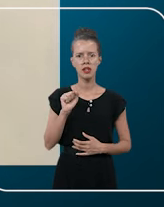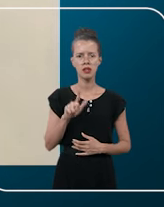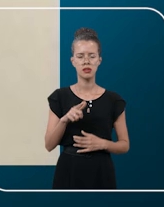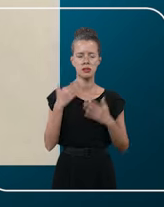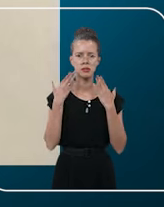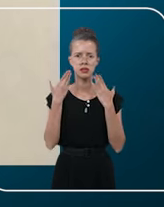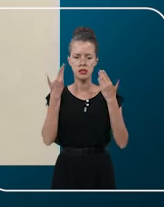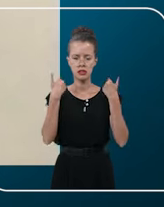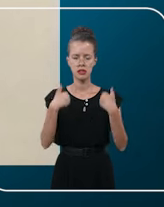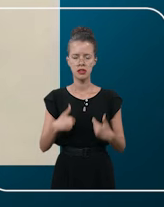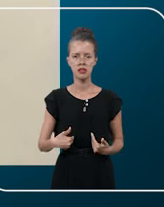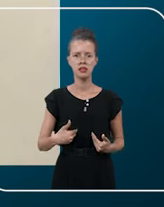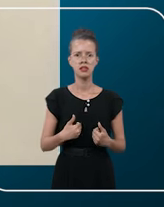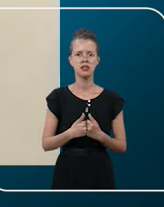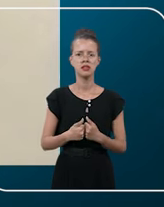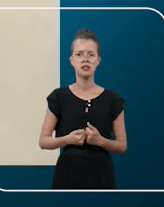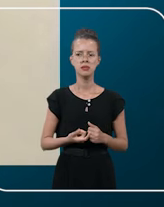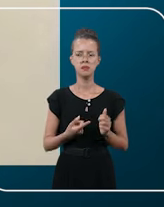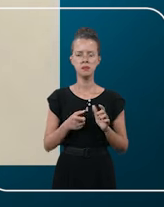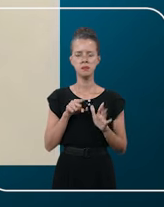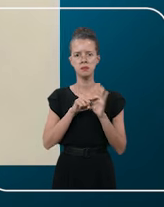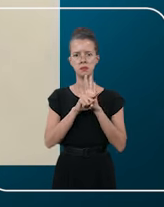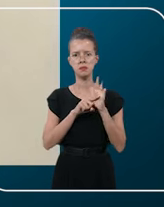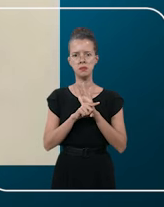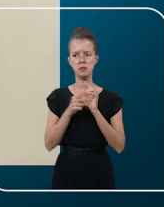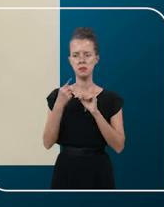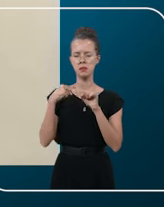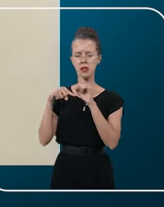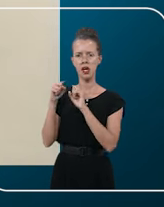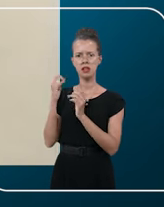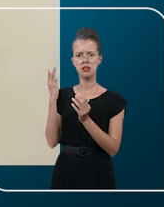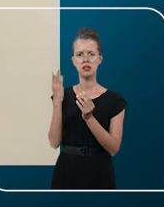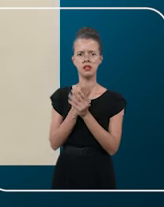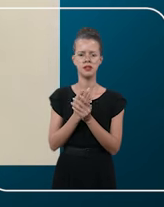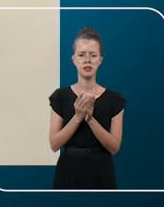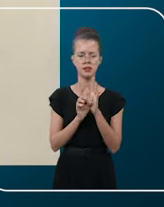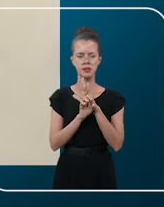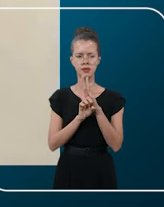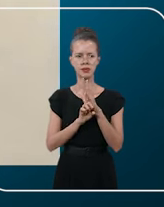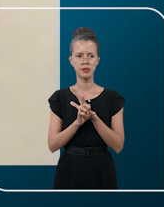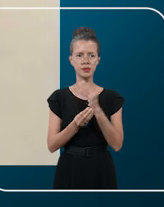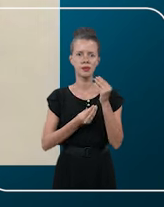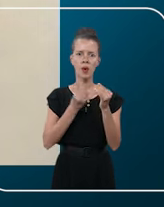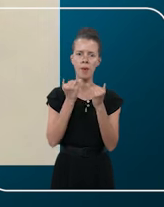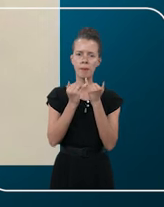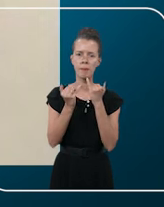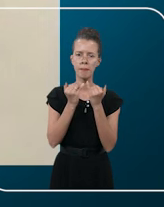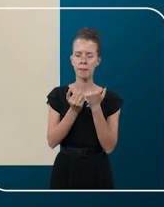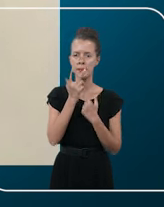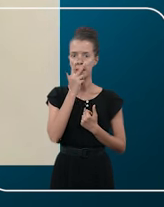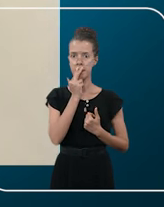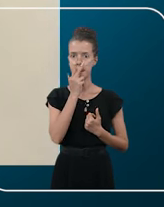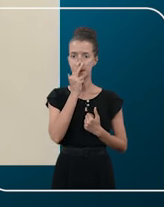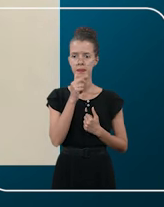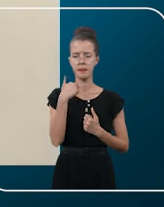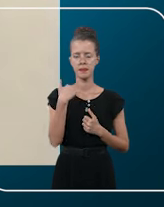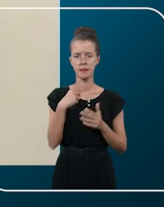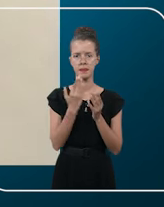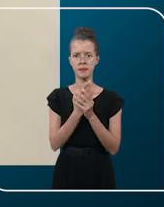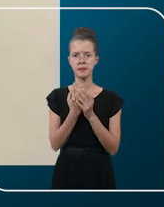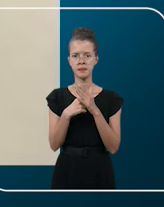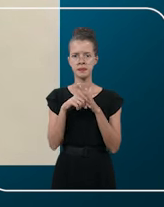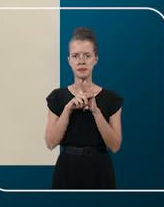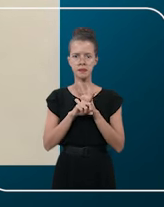analisa casos anteriores que são similares. Então, é importante estudar casos ali anteriores importantes,